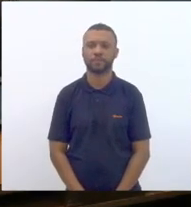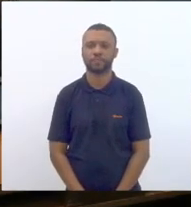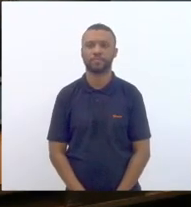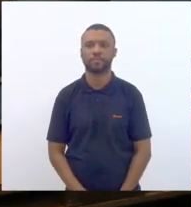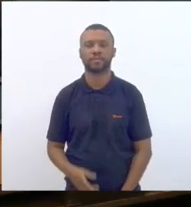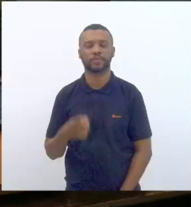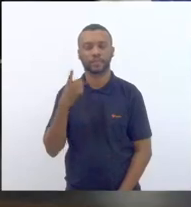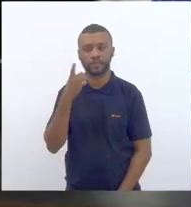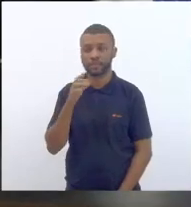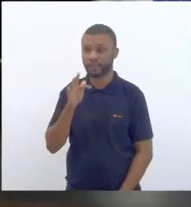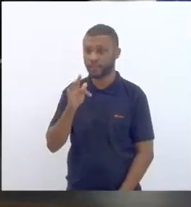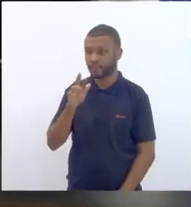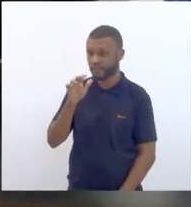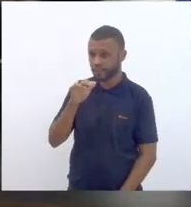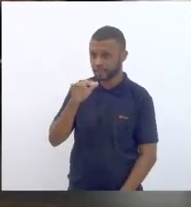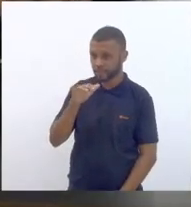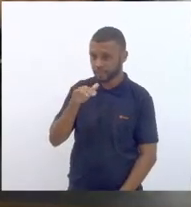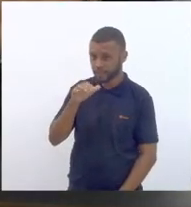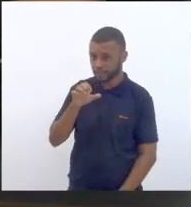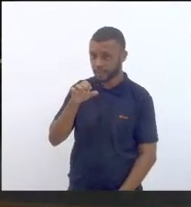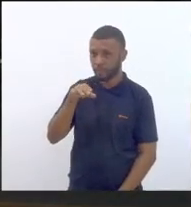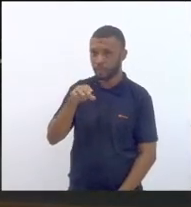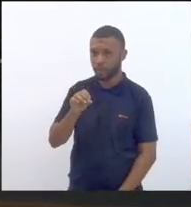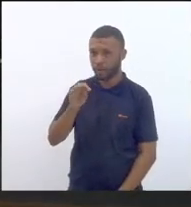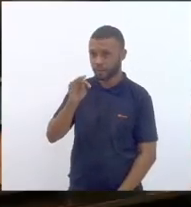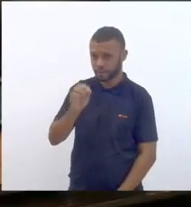Deputada Franciane Mota, está no online?